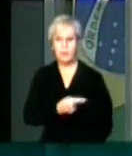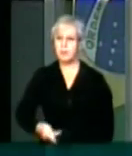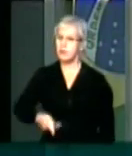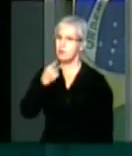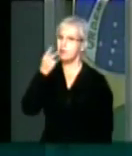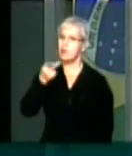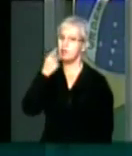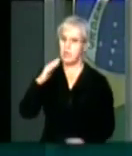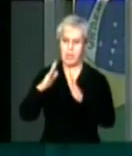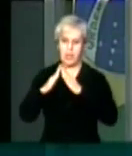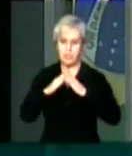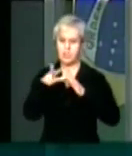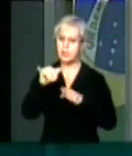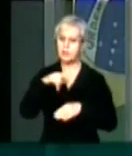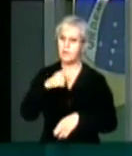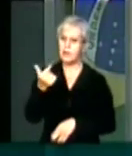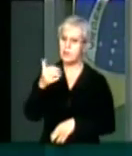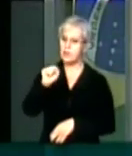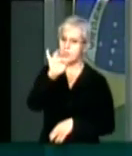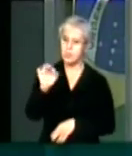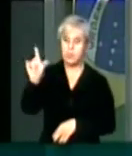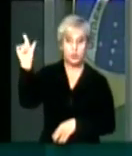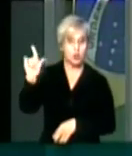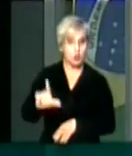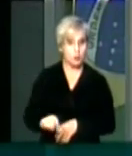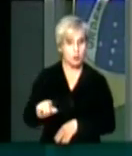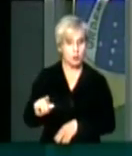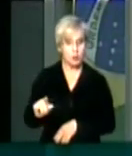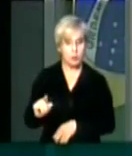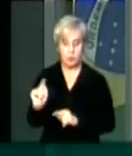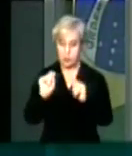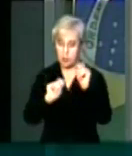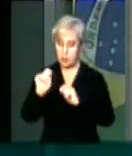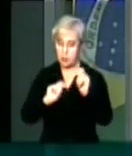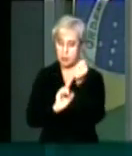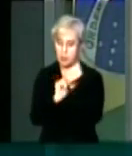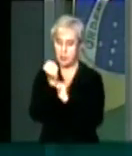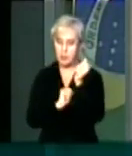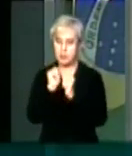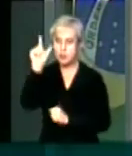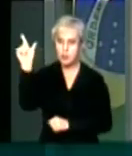as residências terão 18% de redução e as indústrias até